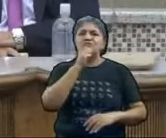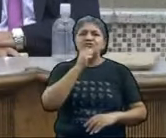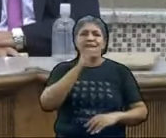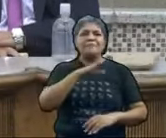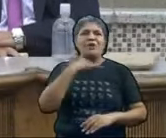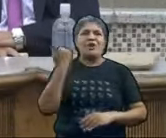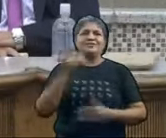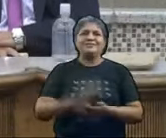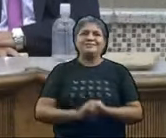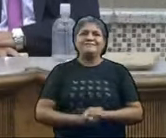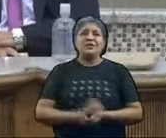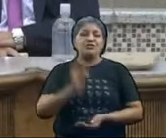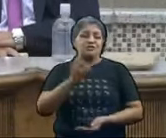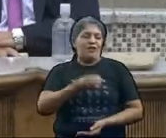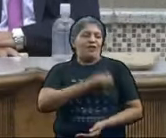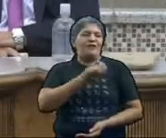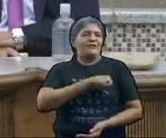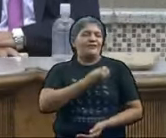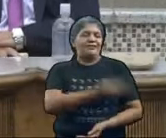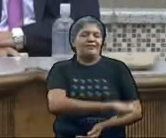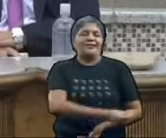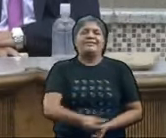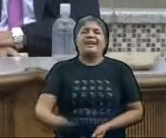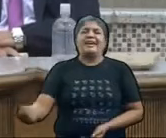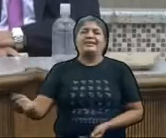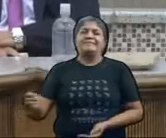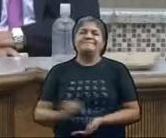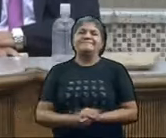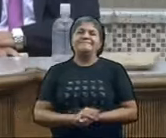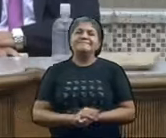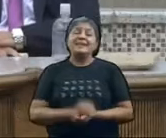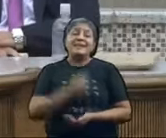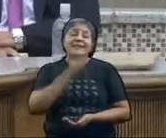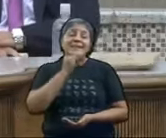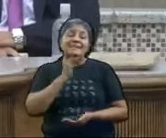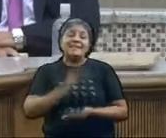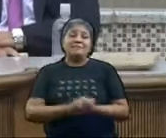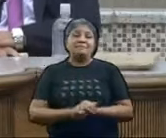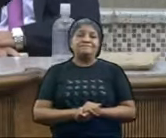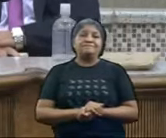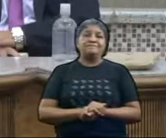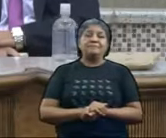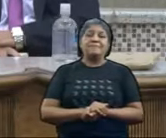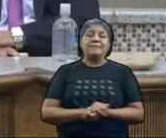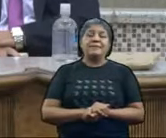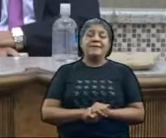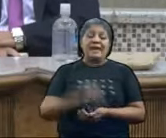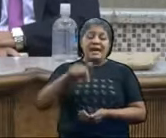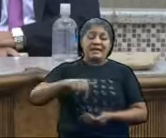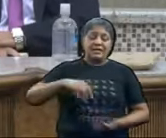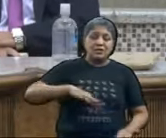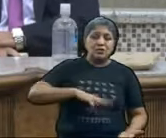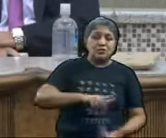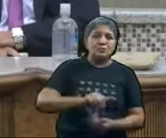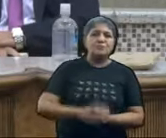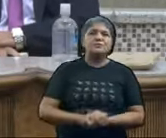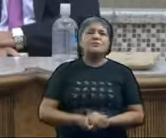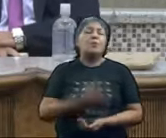dela. O homem por si mesmo a procurou. Ela não foi programada para que nós vivêssemos debaixo desse jugo.